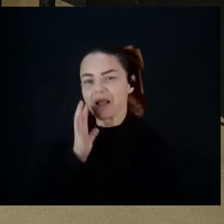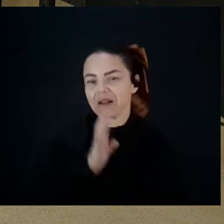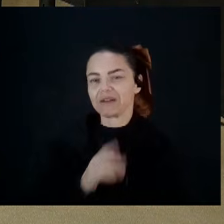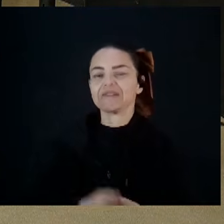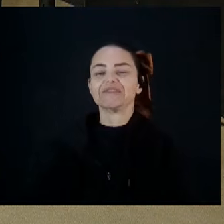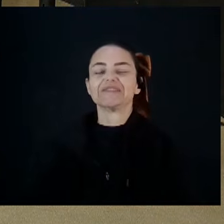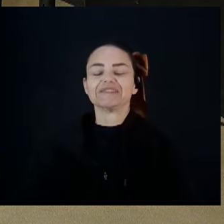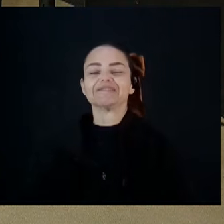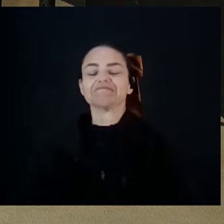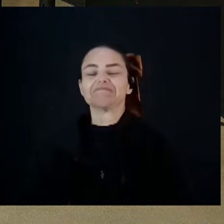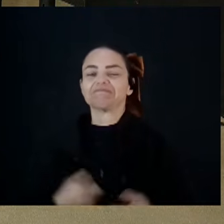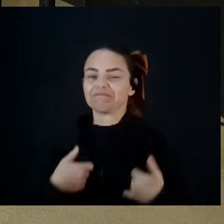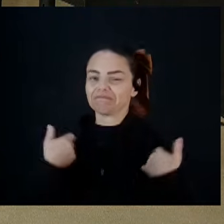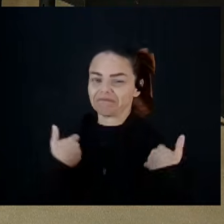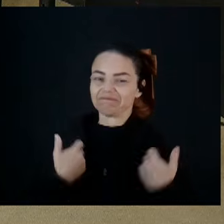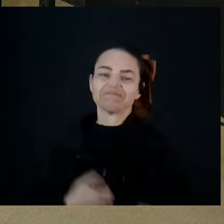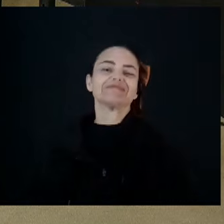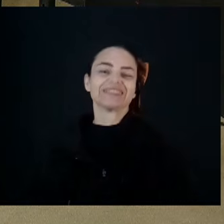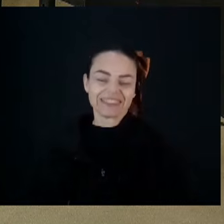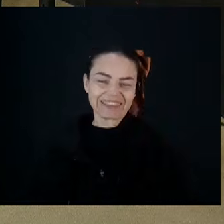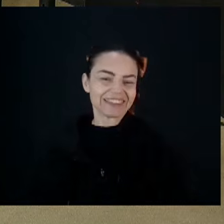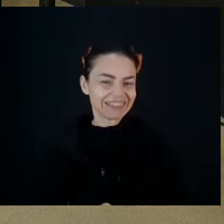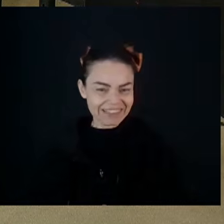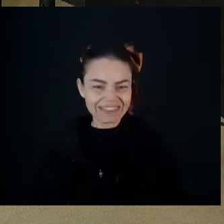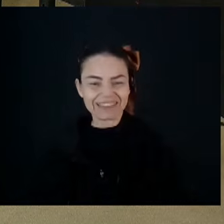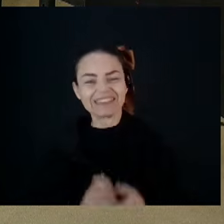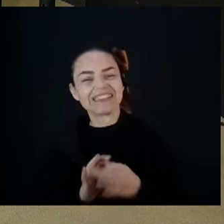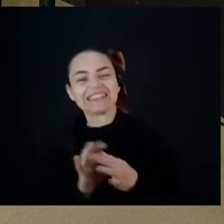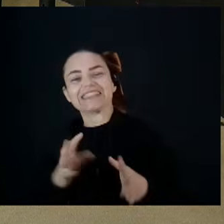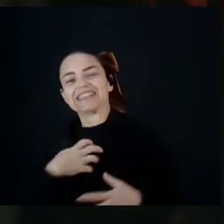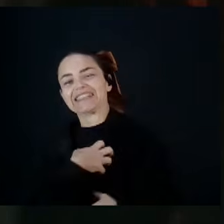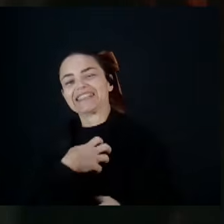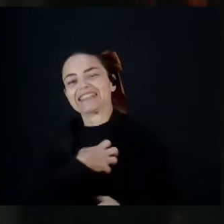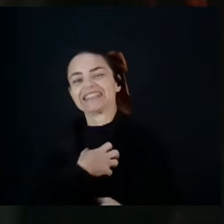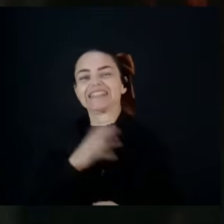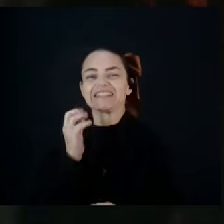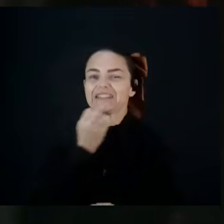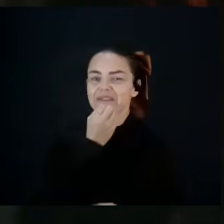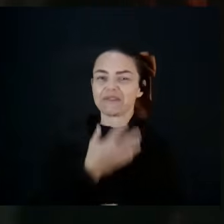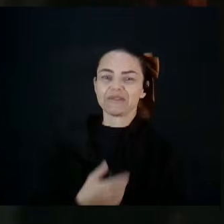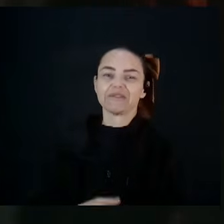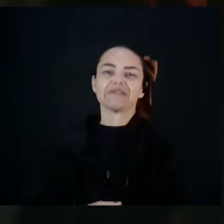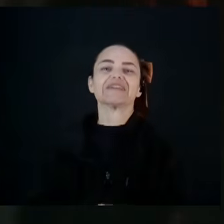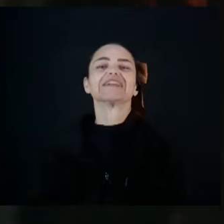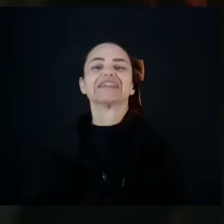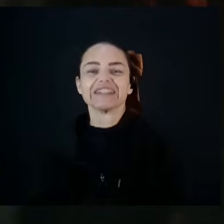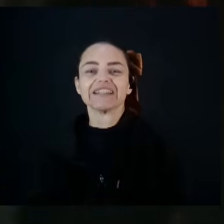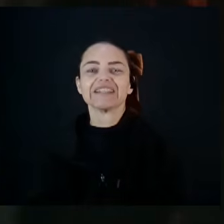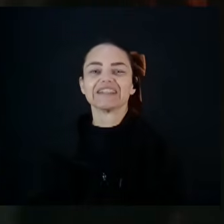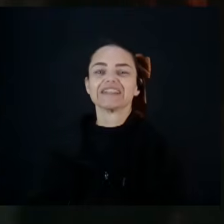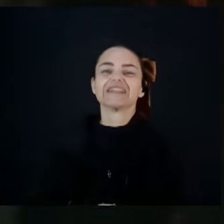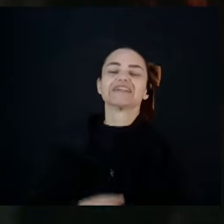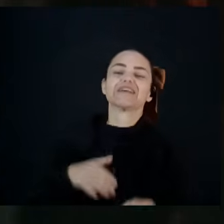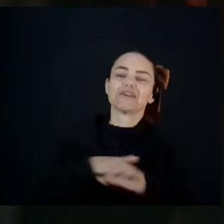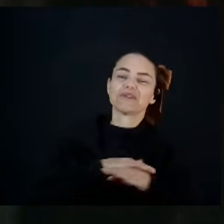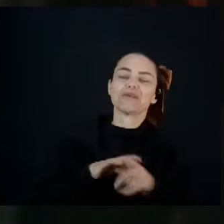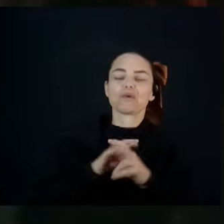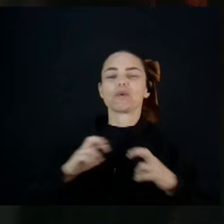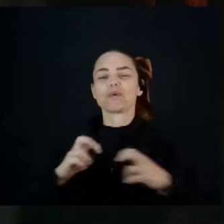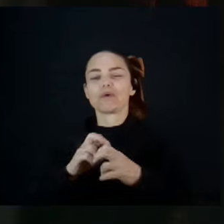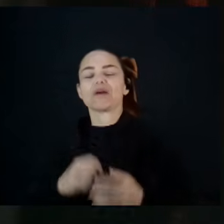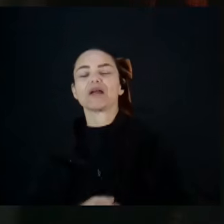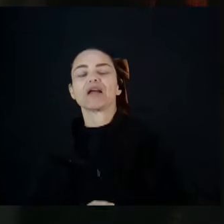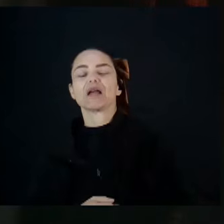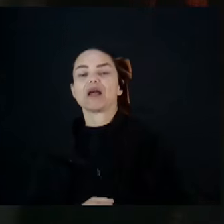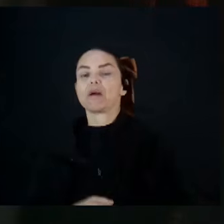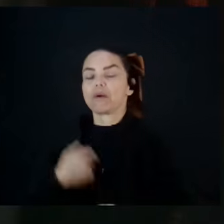uma sequestradora de fala. Ai, que bom! Que bom, gente. A gente tá brincando de sequestrador de fala, mas em algum